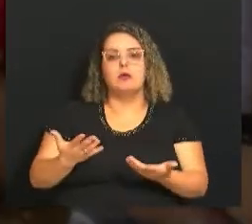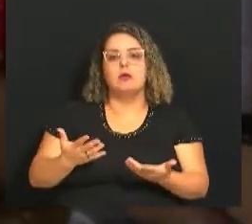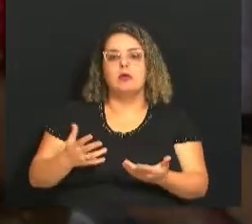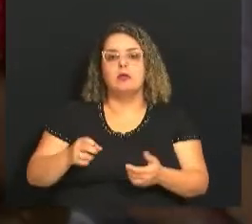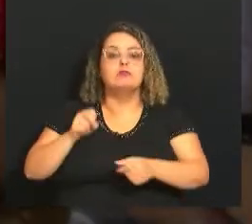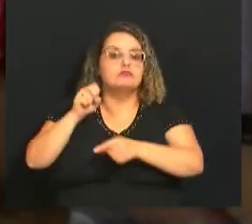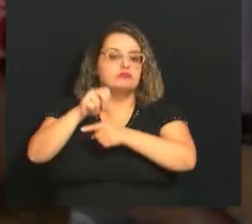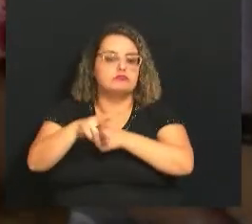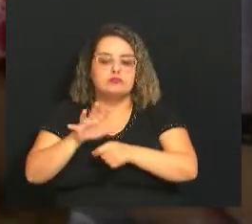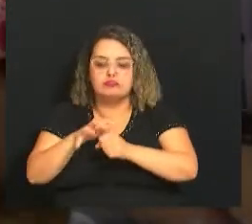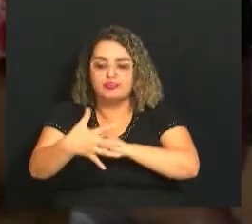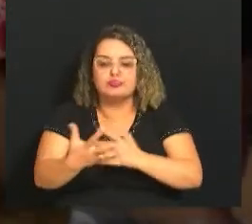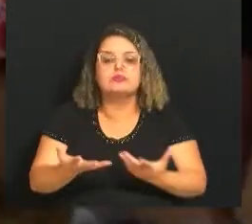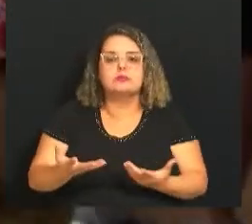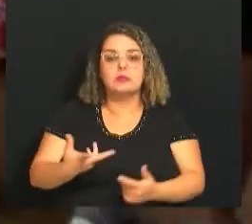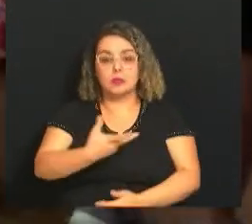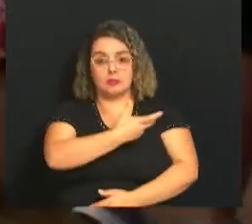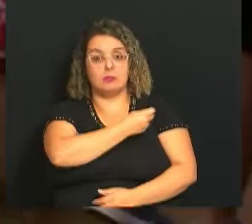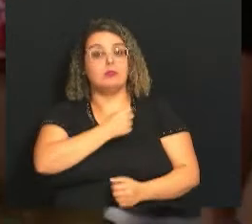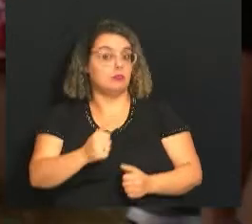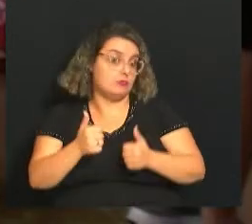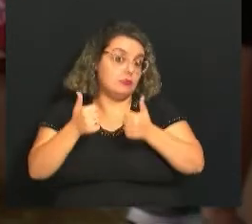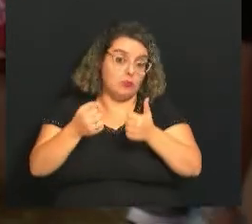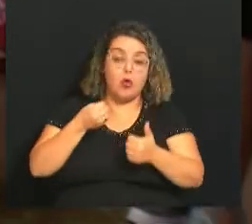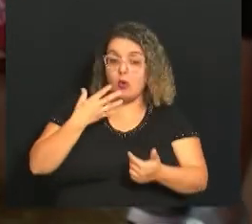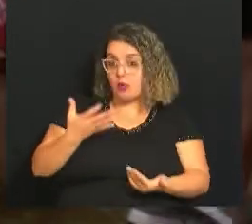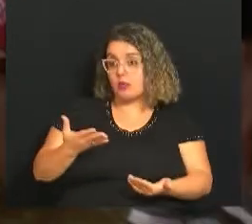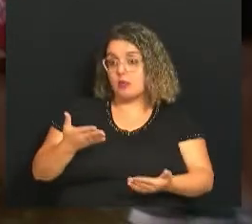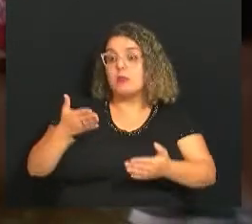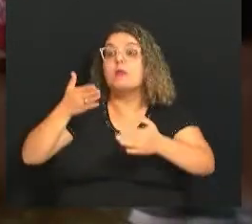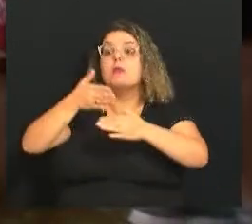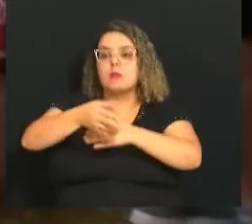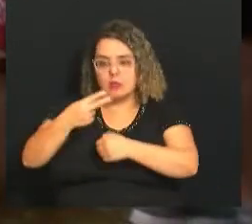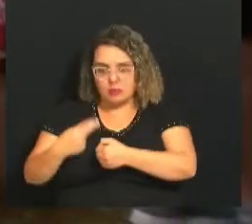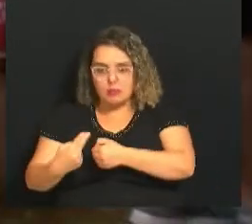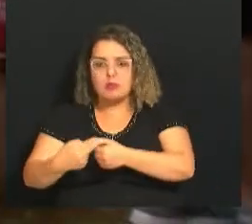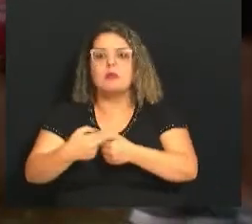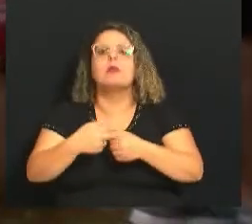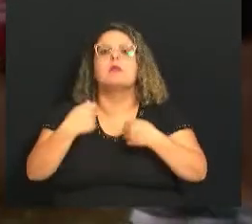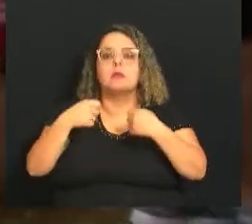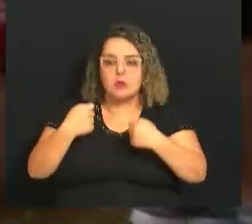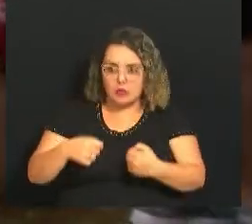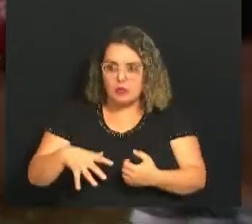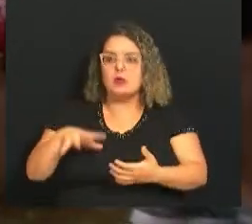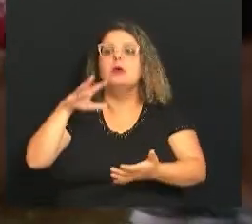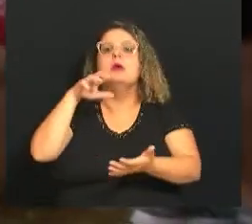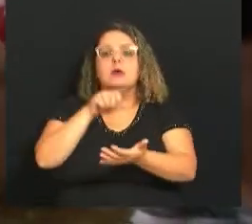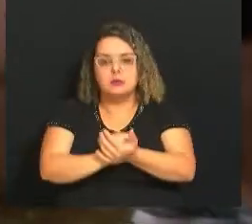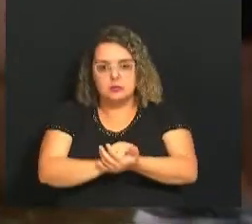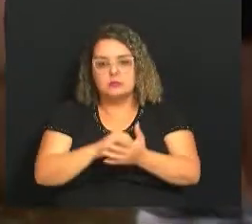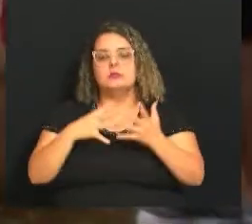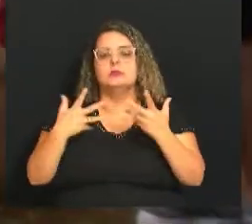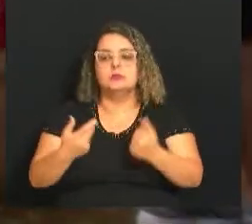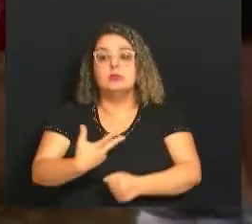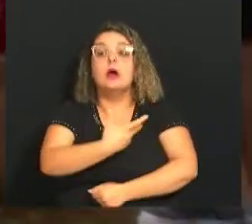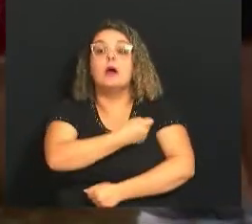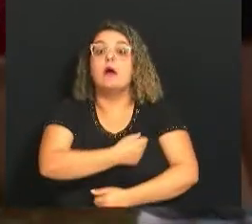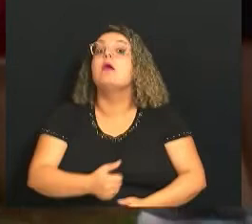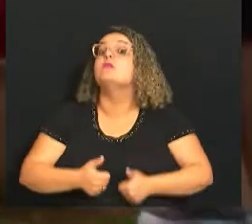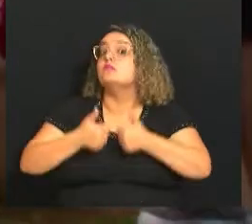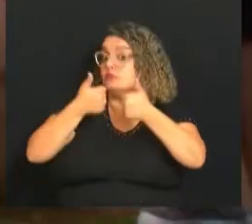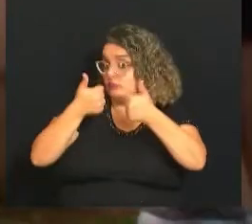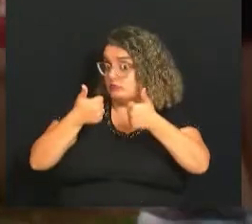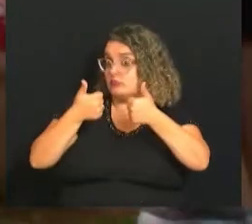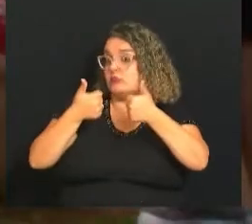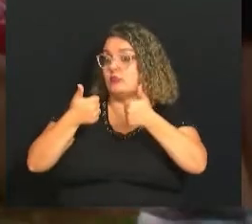está com uma taxa de vacinação muito boa, a gente, para entrar na Unicamp, tem que inscrever todas as nossas doses de vacina, o que eu achei uma coisa muito positiva,